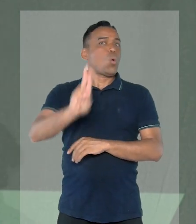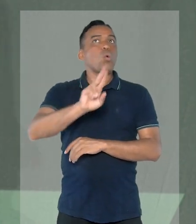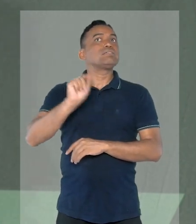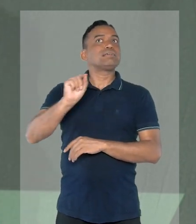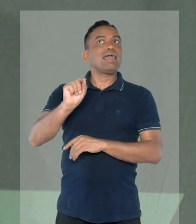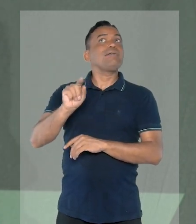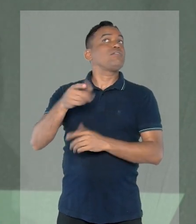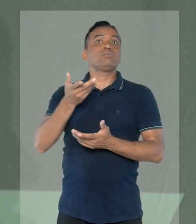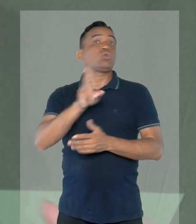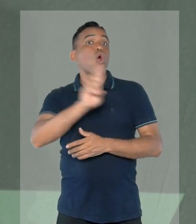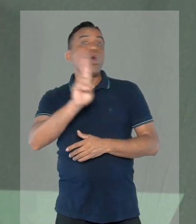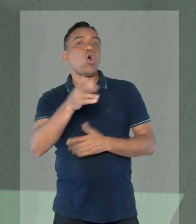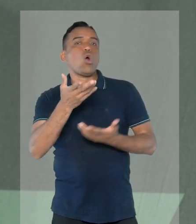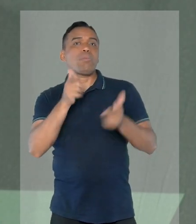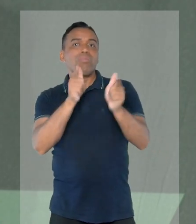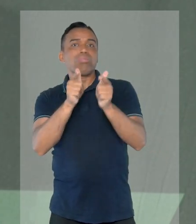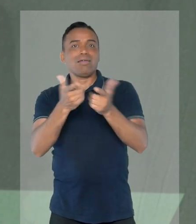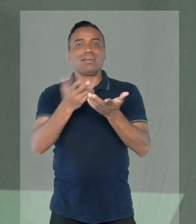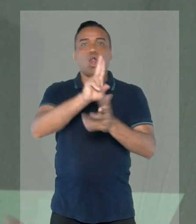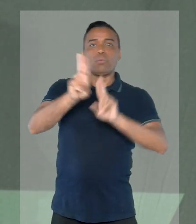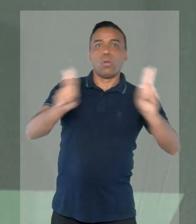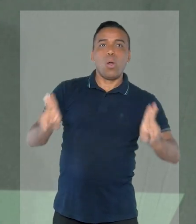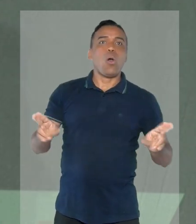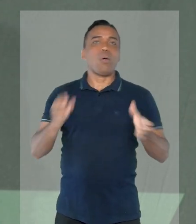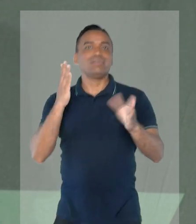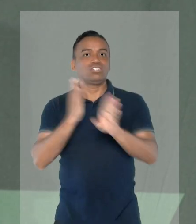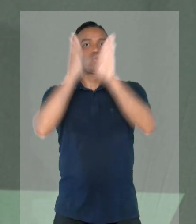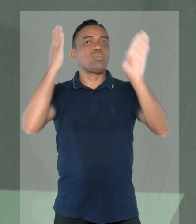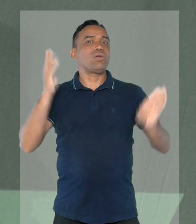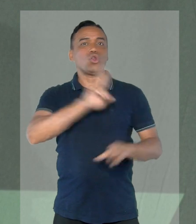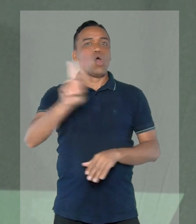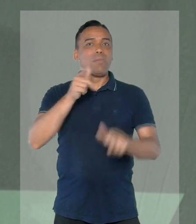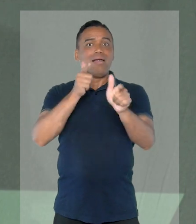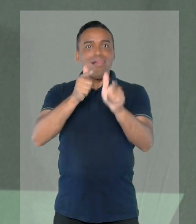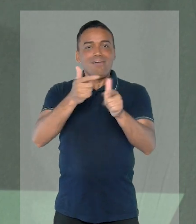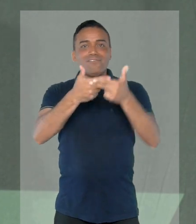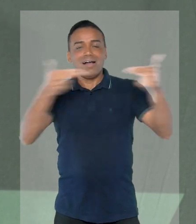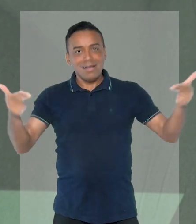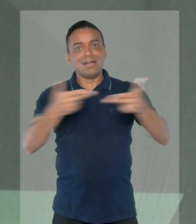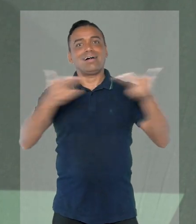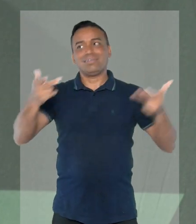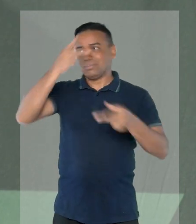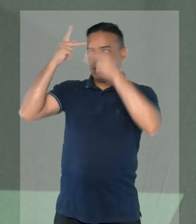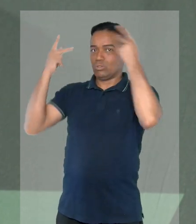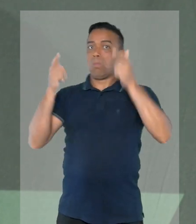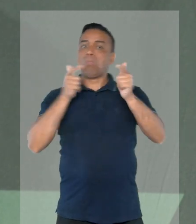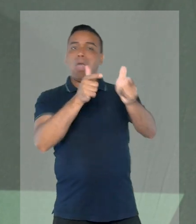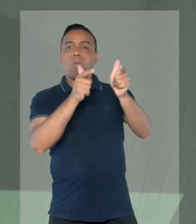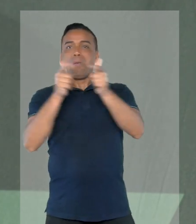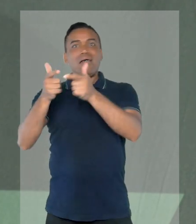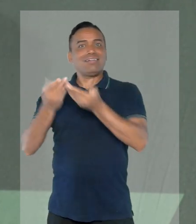ele foi, né, como que ele foi chamado pela crítica, imagino que foi por aí que você descobriu esses apelidos, né, esses nomes que as pessoas davam para